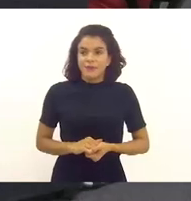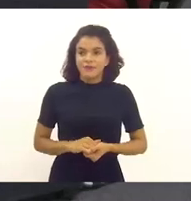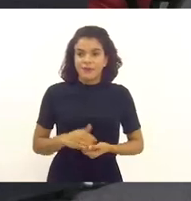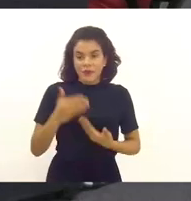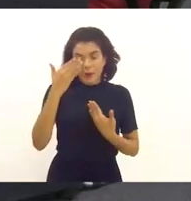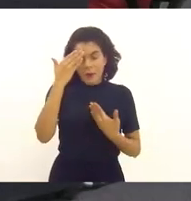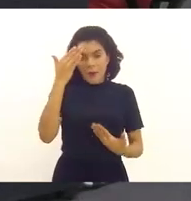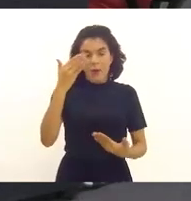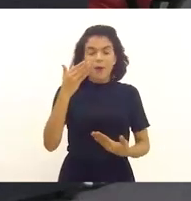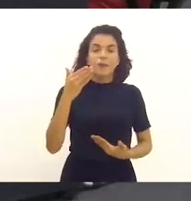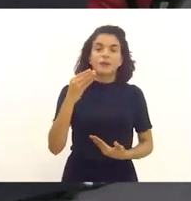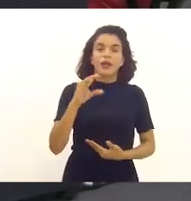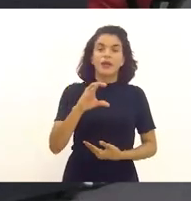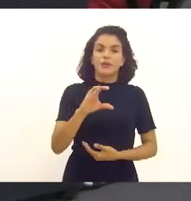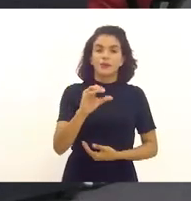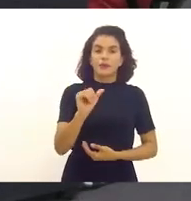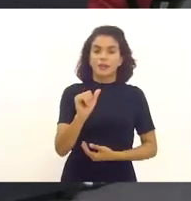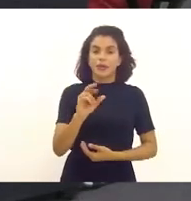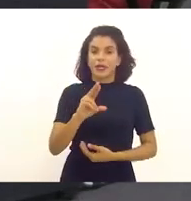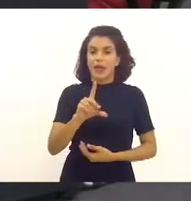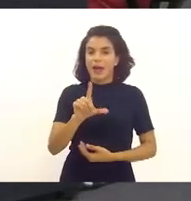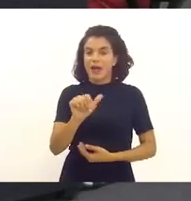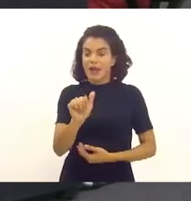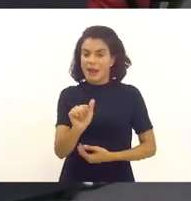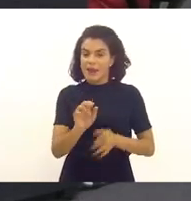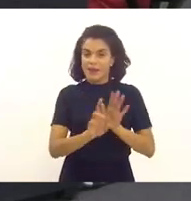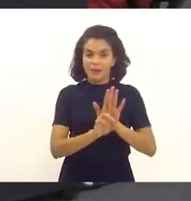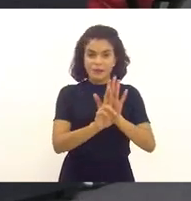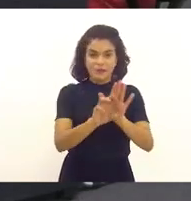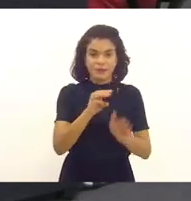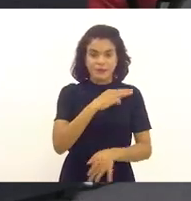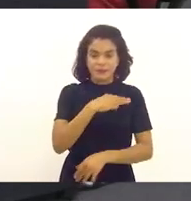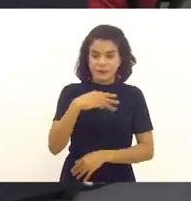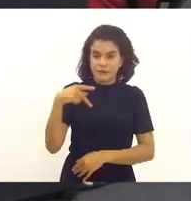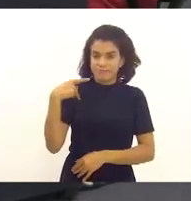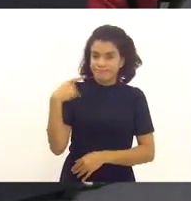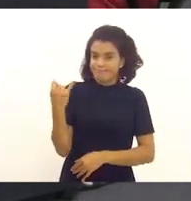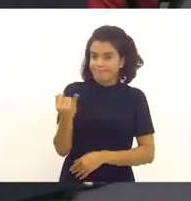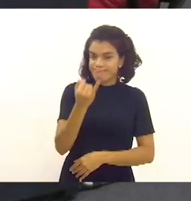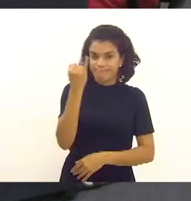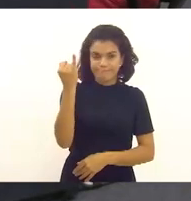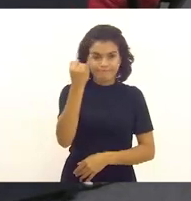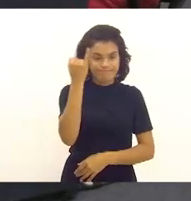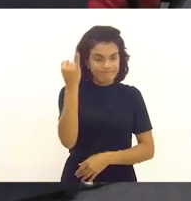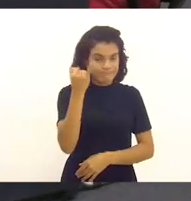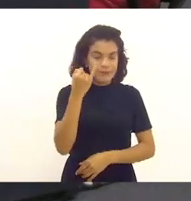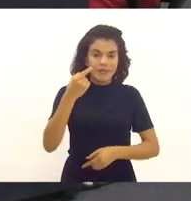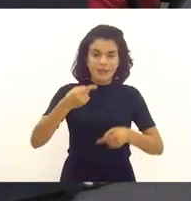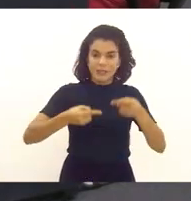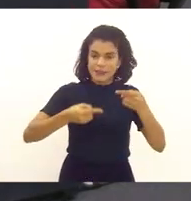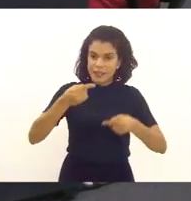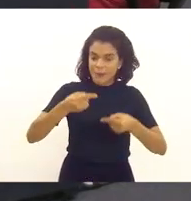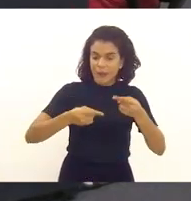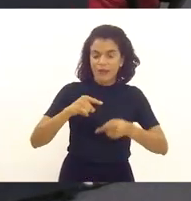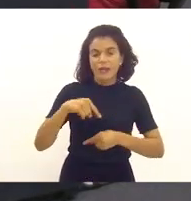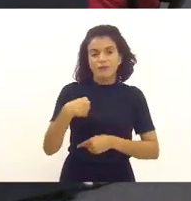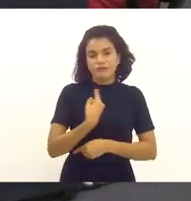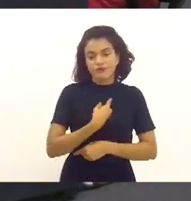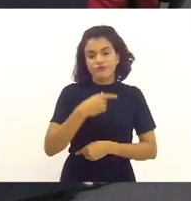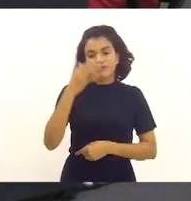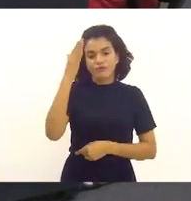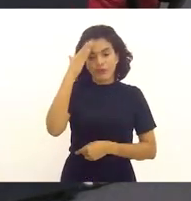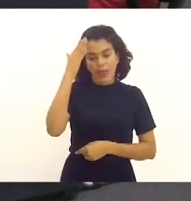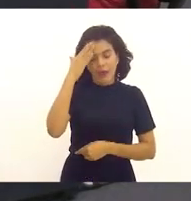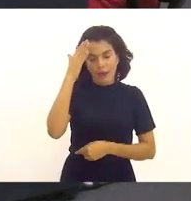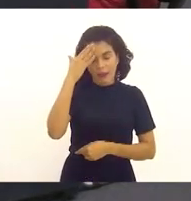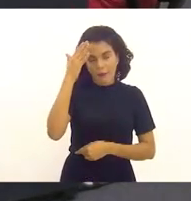a senhora Carla Araújo Ministério Público é essencial nesse debate a gente sabe o